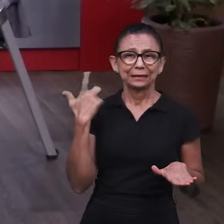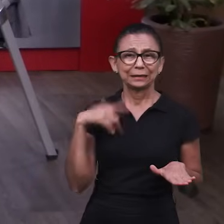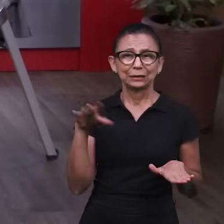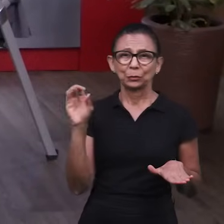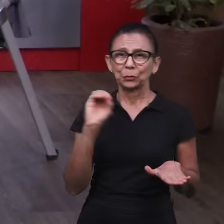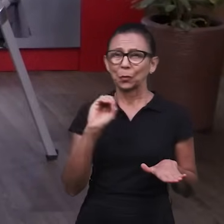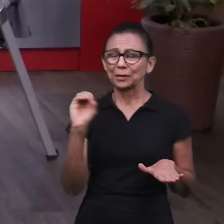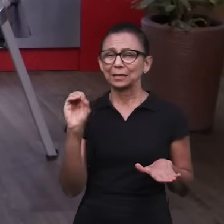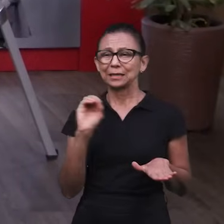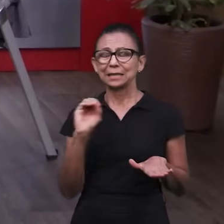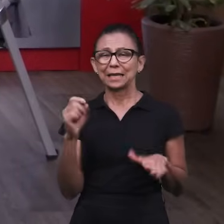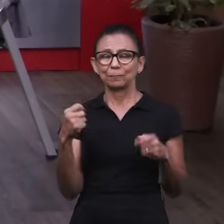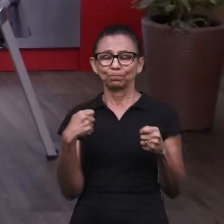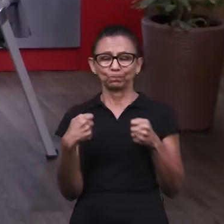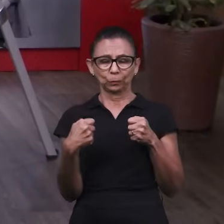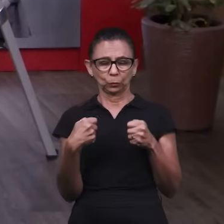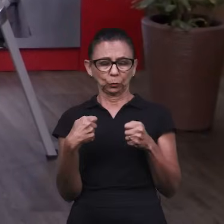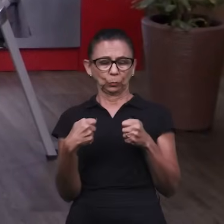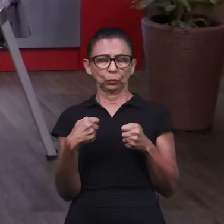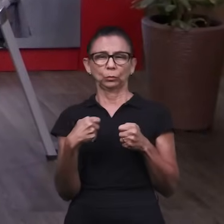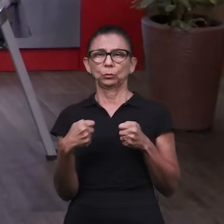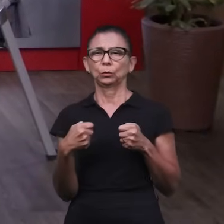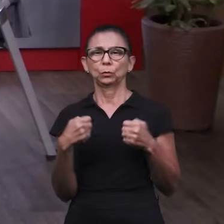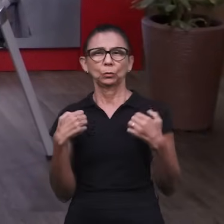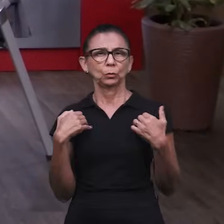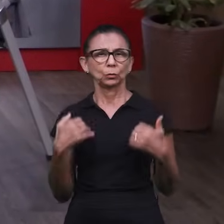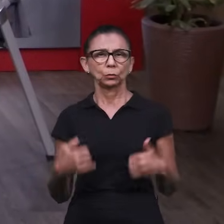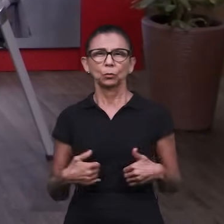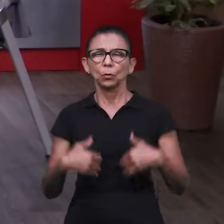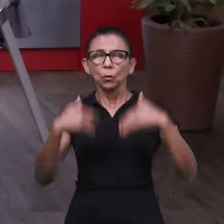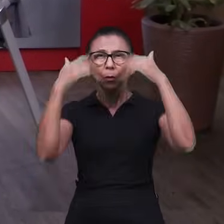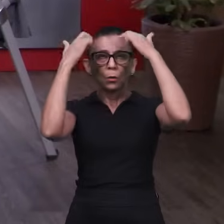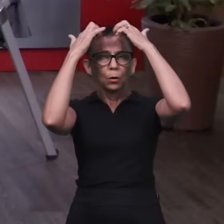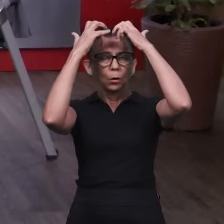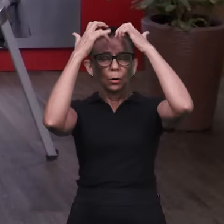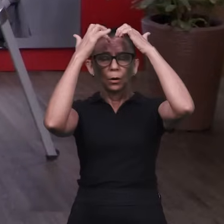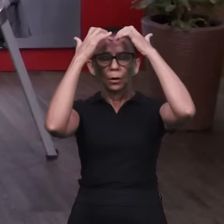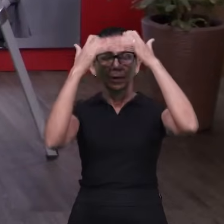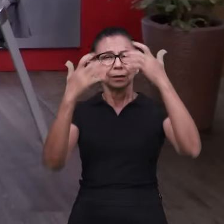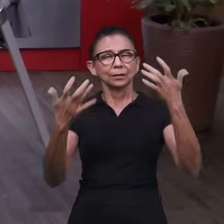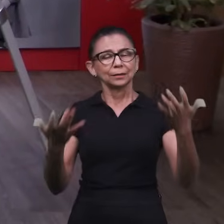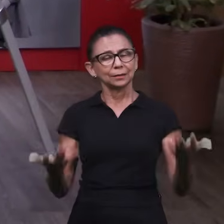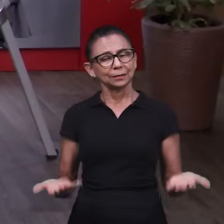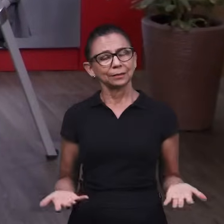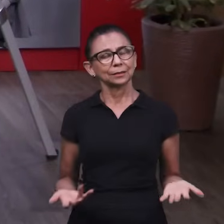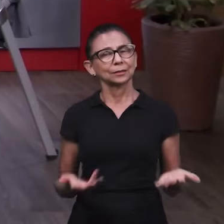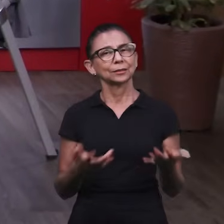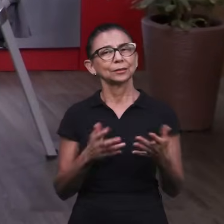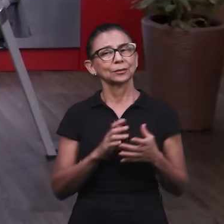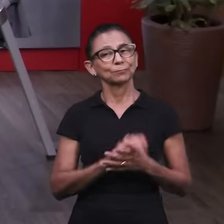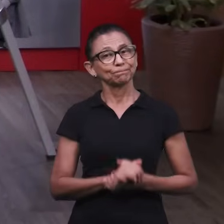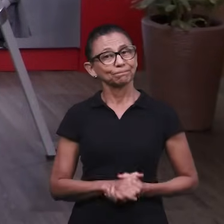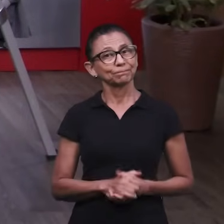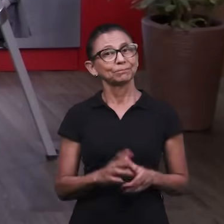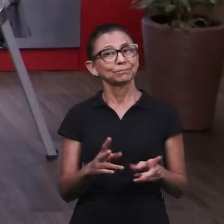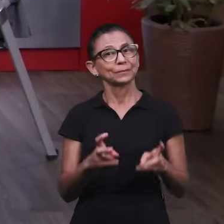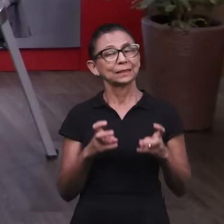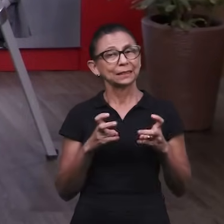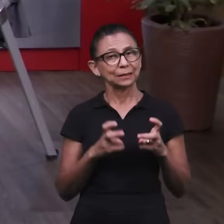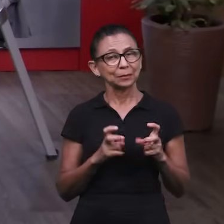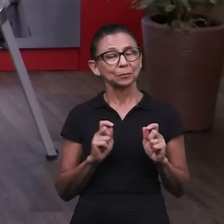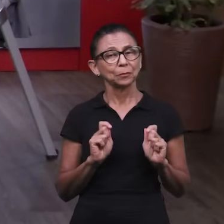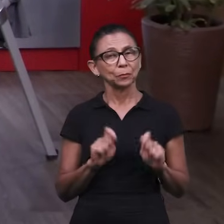consegue o autocontrole nem do corpo, nem da atenção. É um indicador de sofrer com transtorno